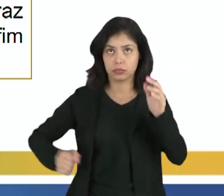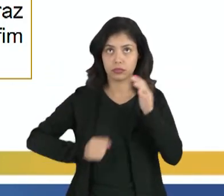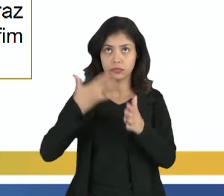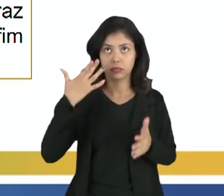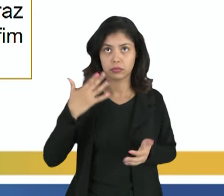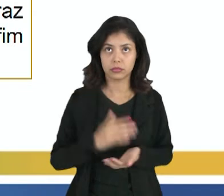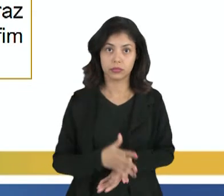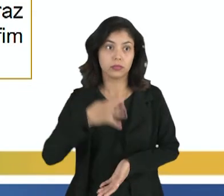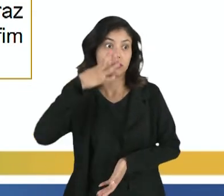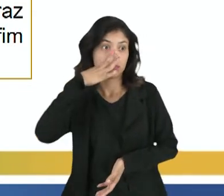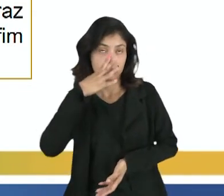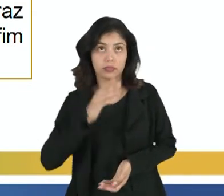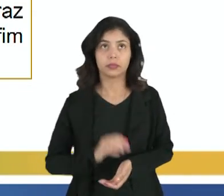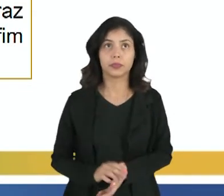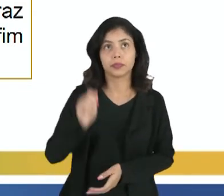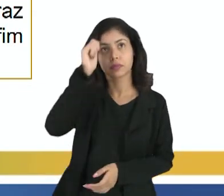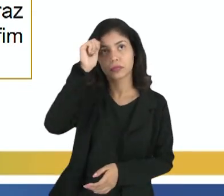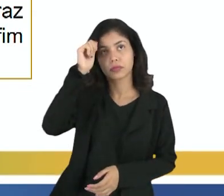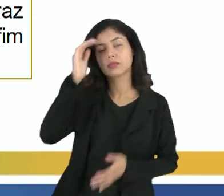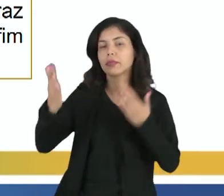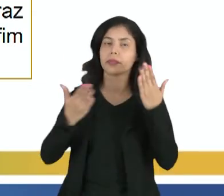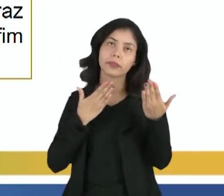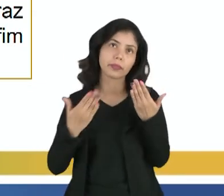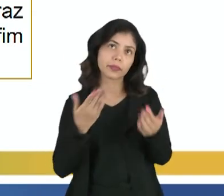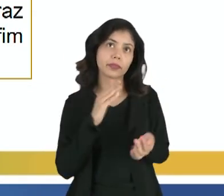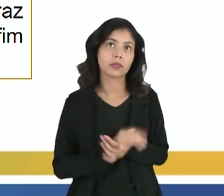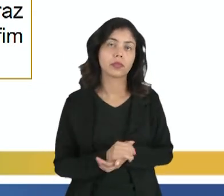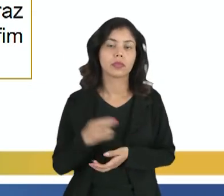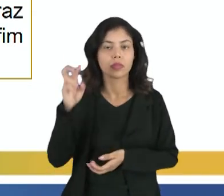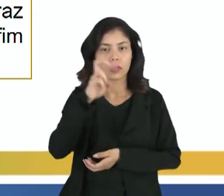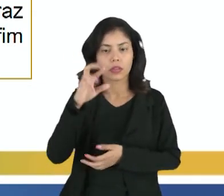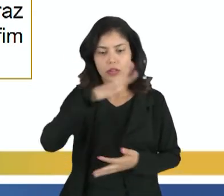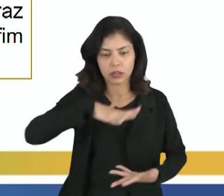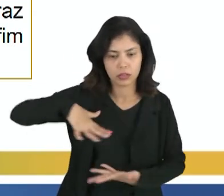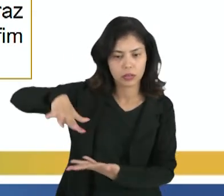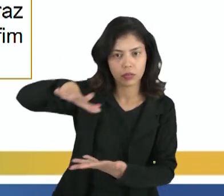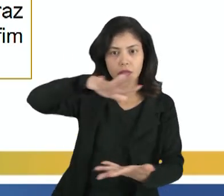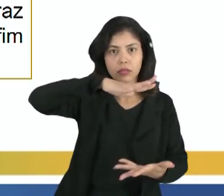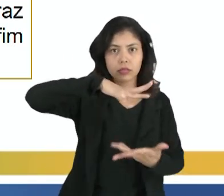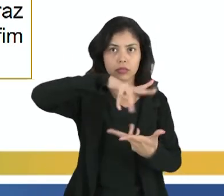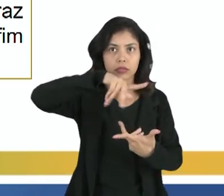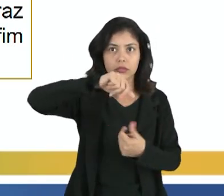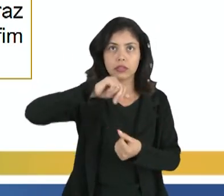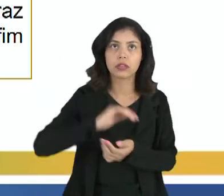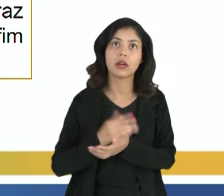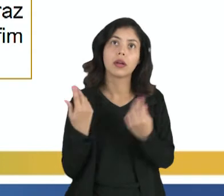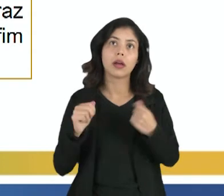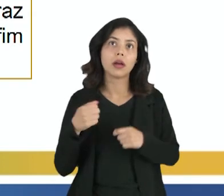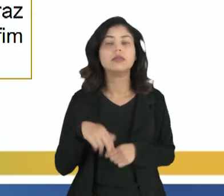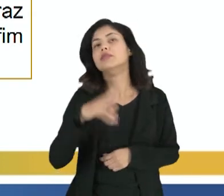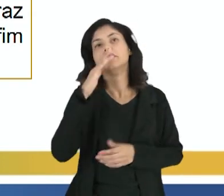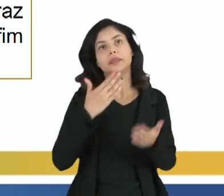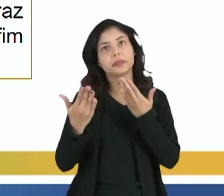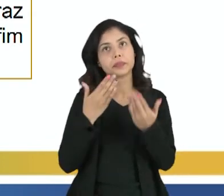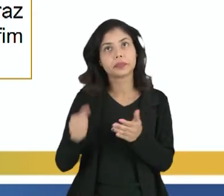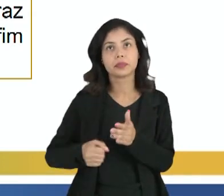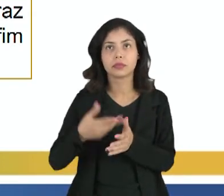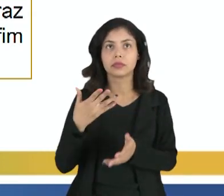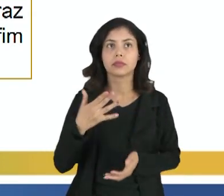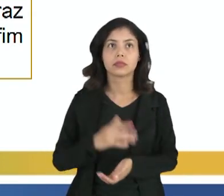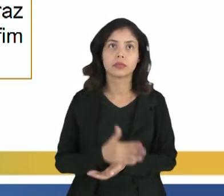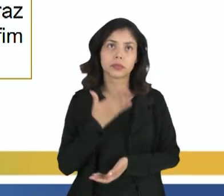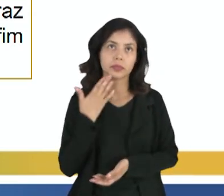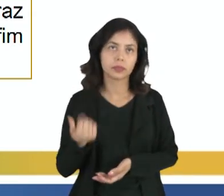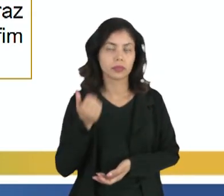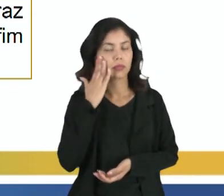vezes assusta e a autora faz um paralelo com os mistérios do universo, por esse paralelo precisamos reler mais uma vez